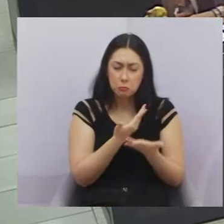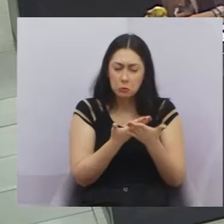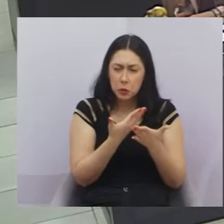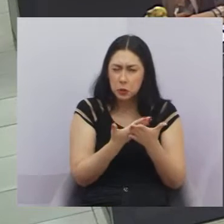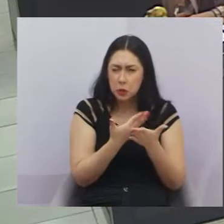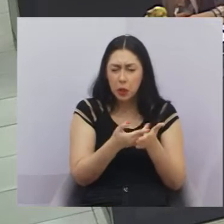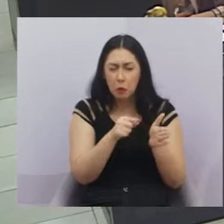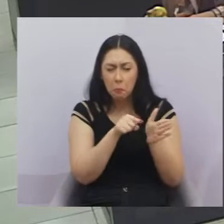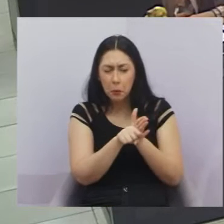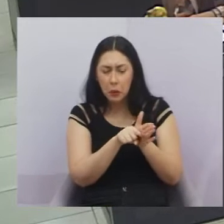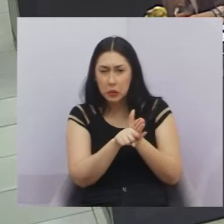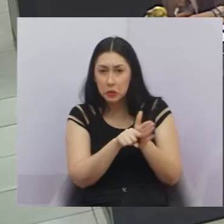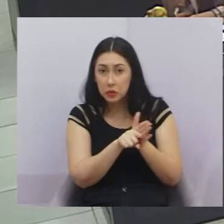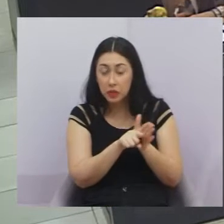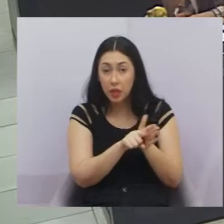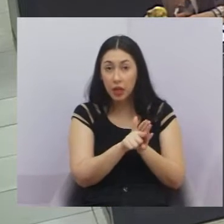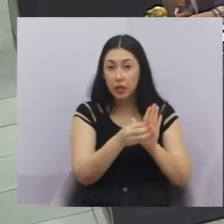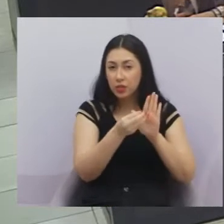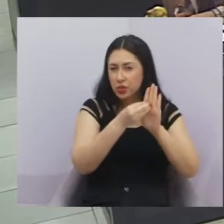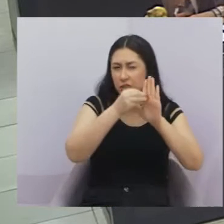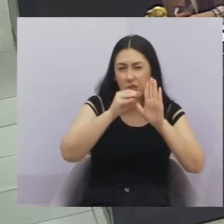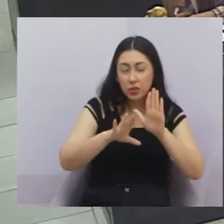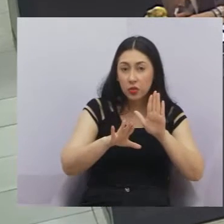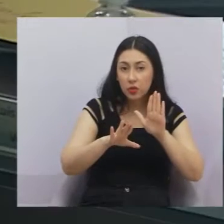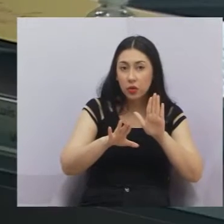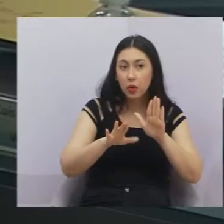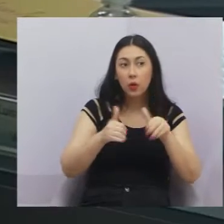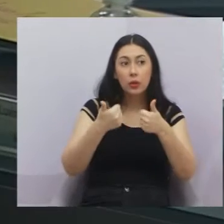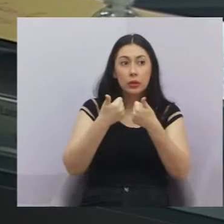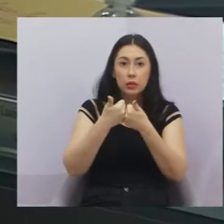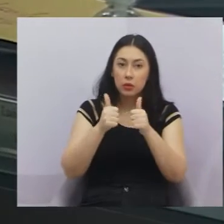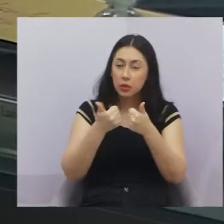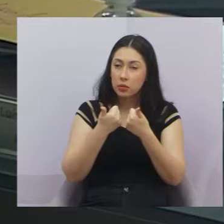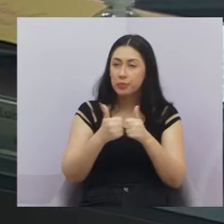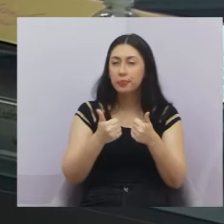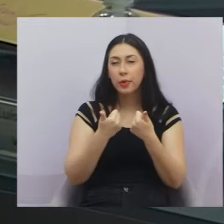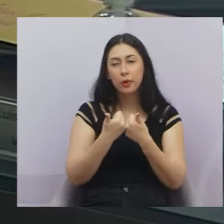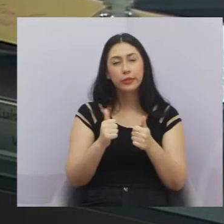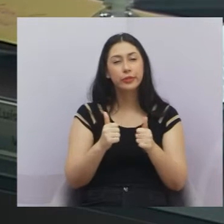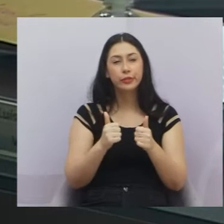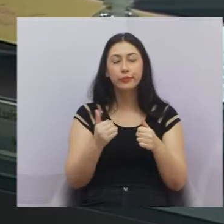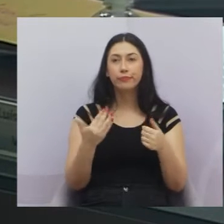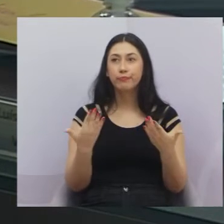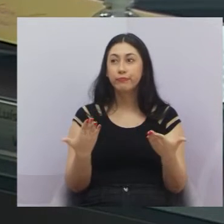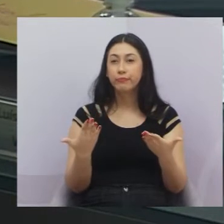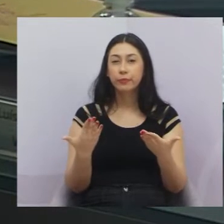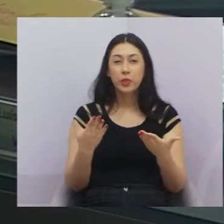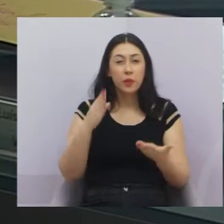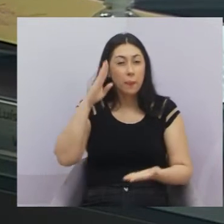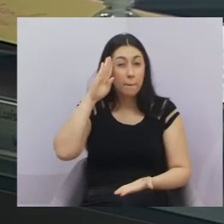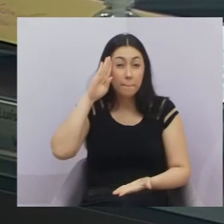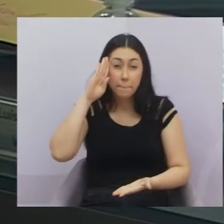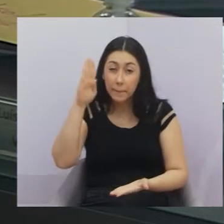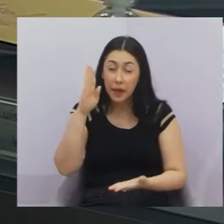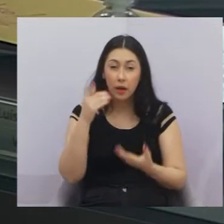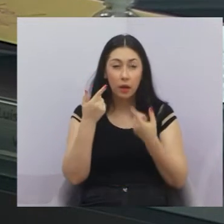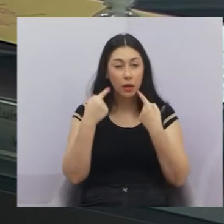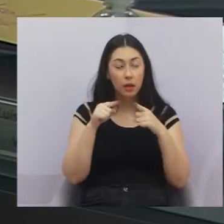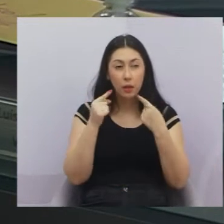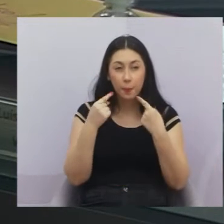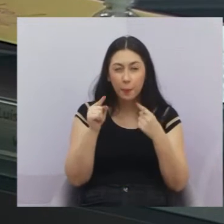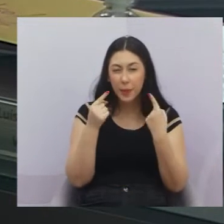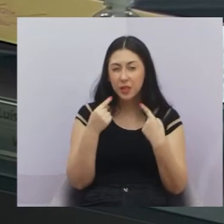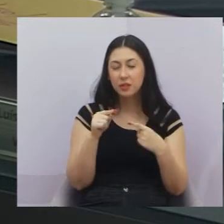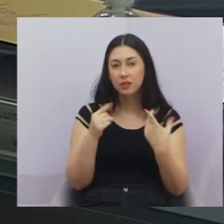aqui das reivindicações, certamente o transporte figura como uma das primeiras,